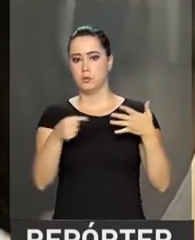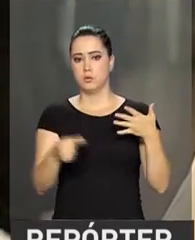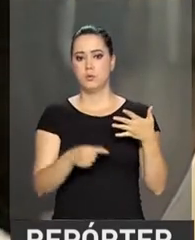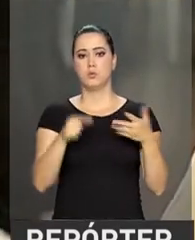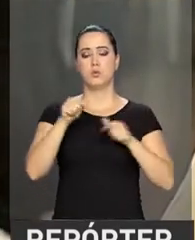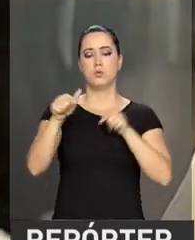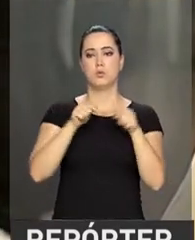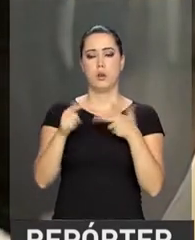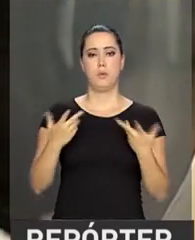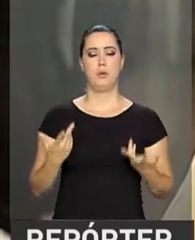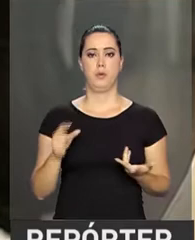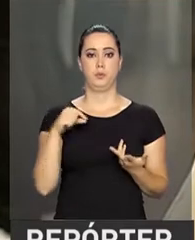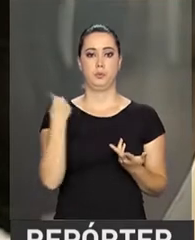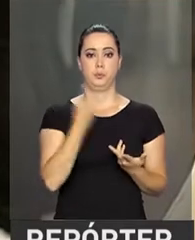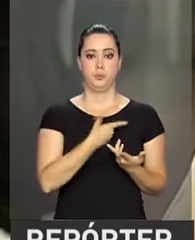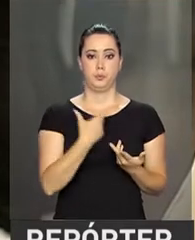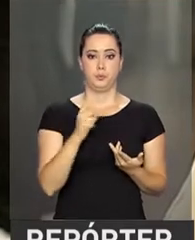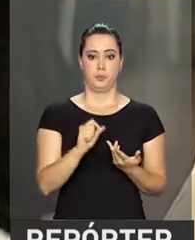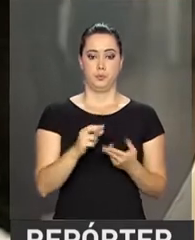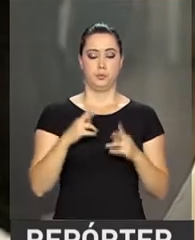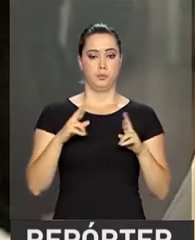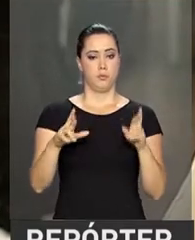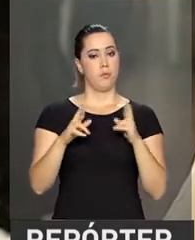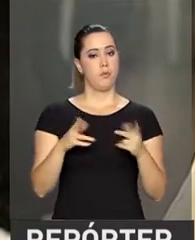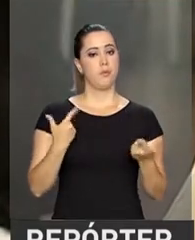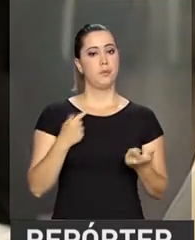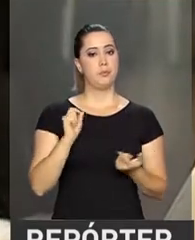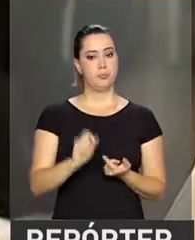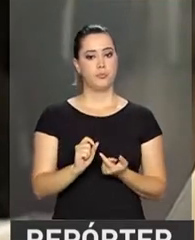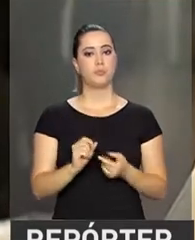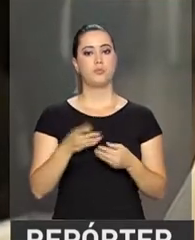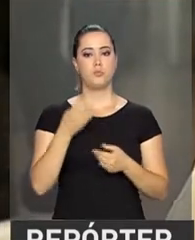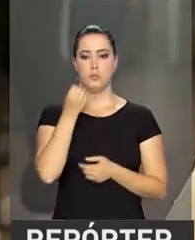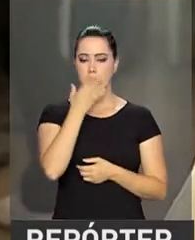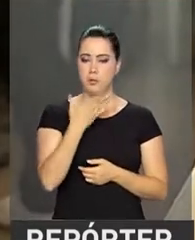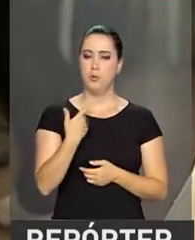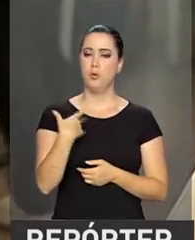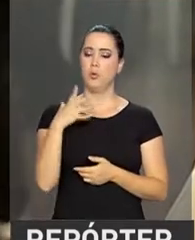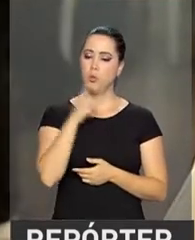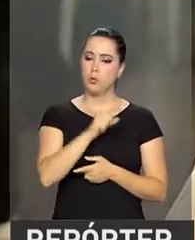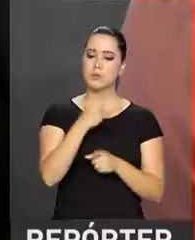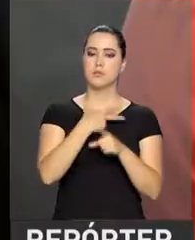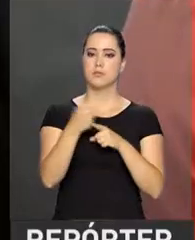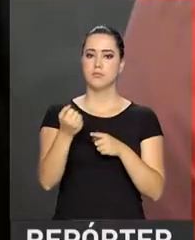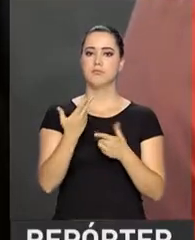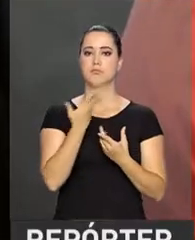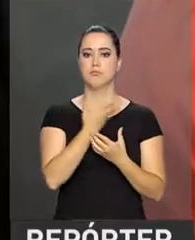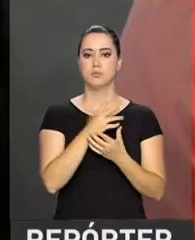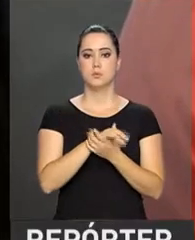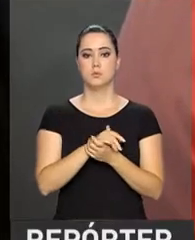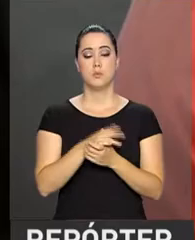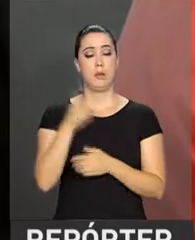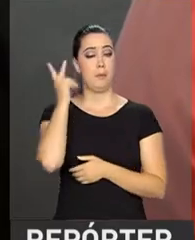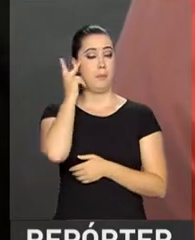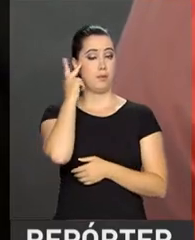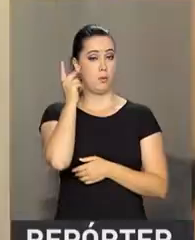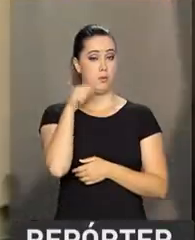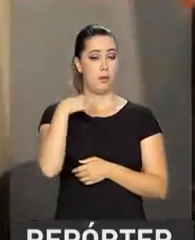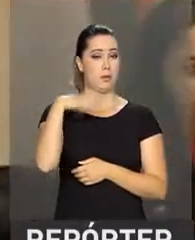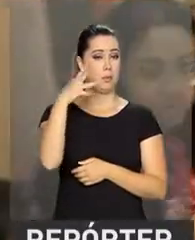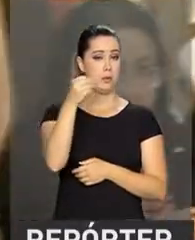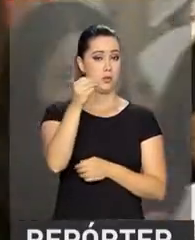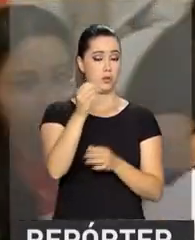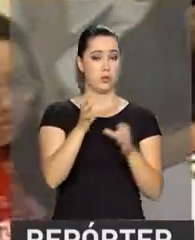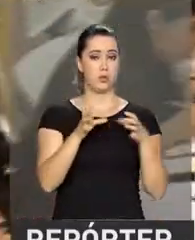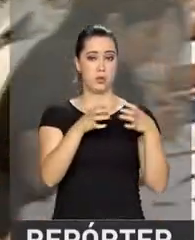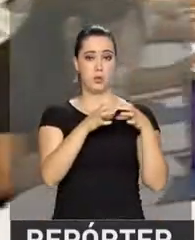de emprego, né? Espero que se dê bem nessa iniciativa. Na capital paulista, cerca de 30